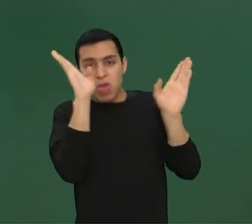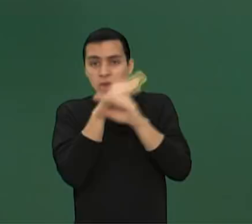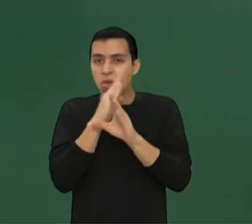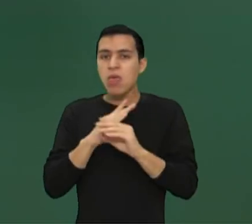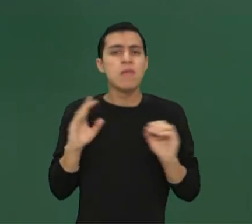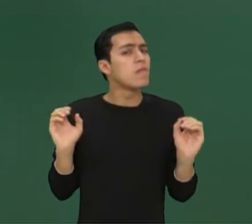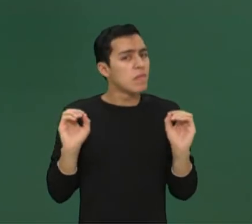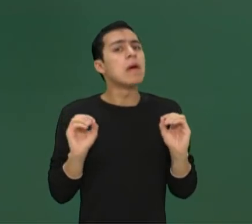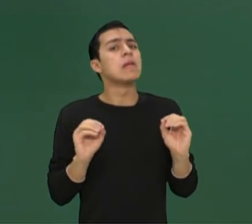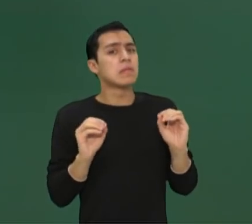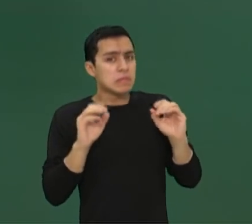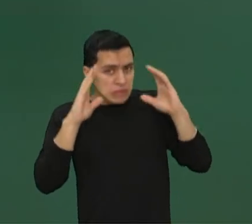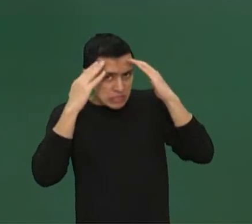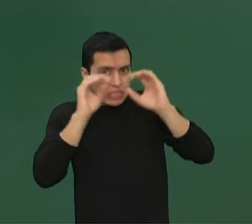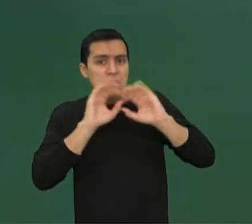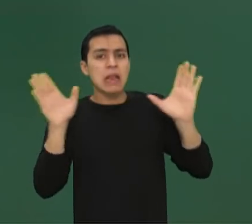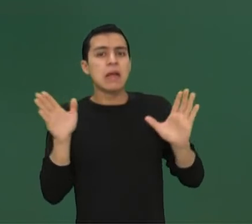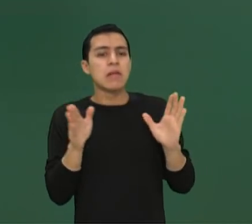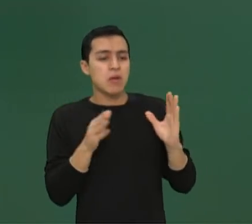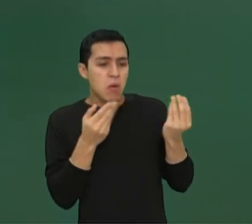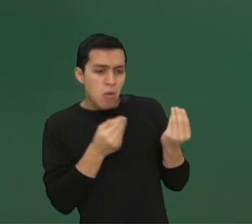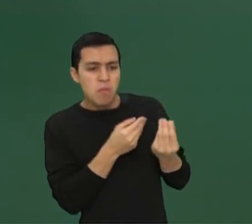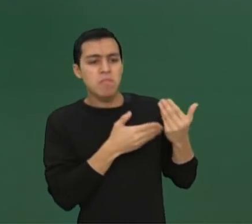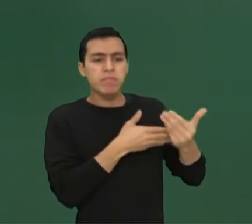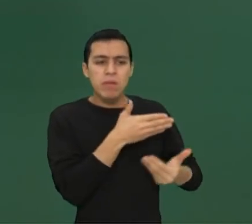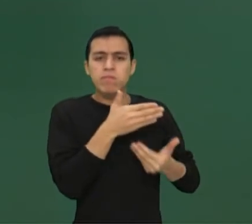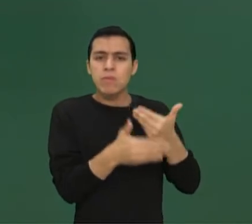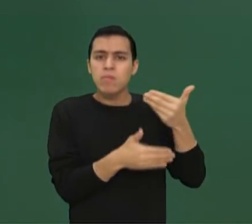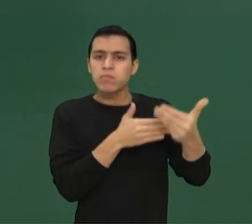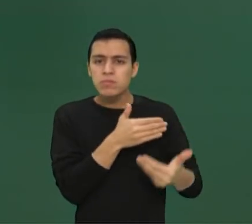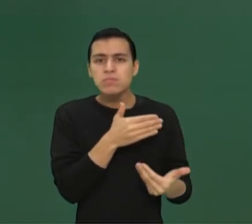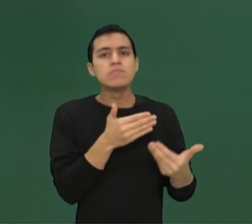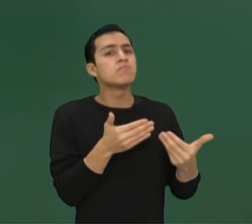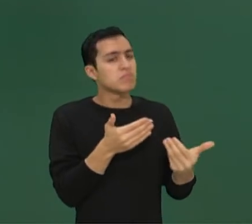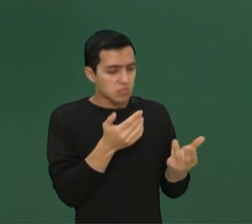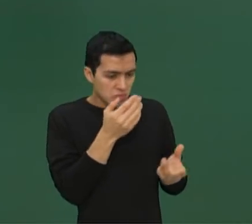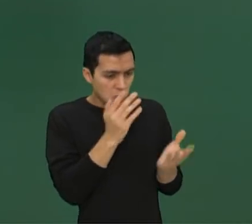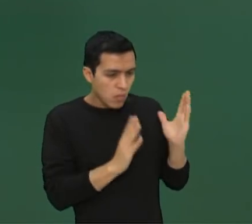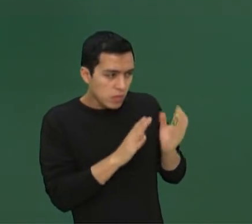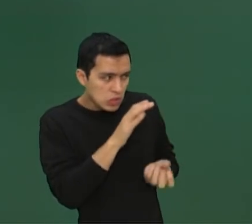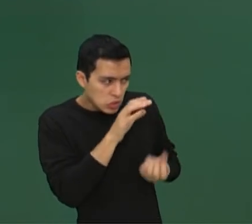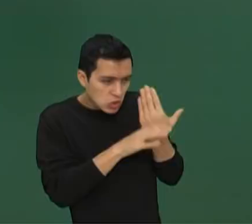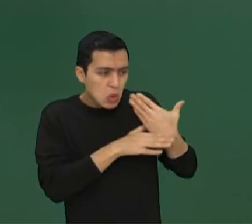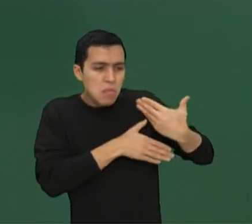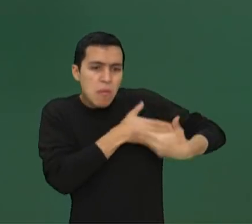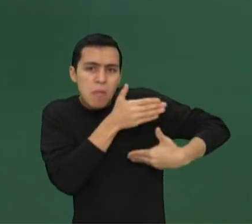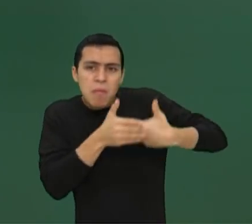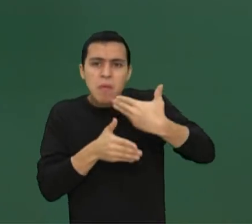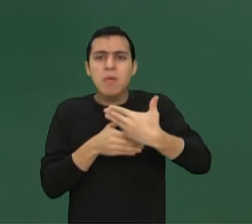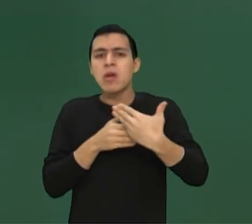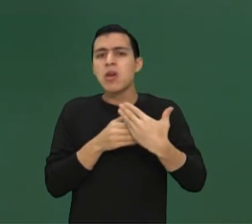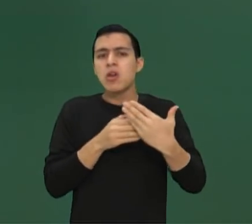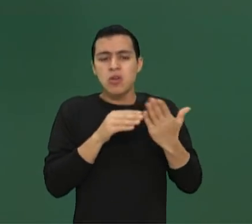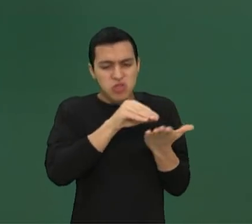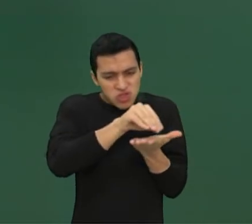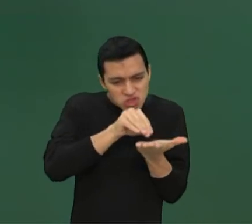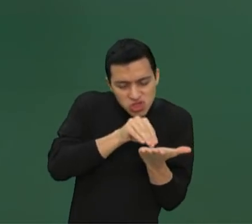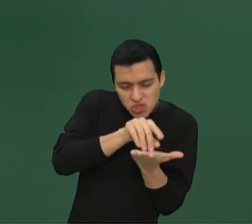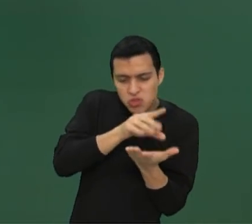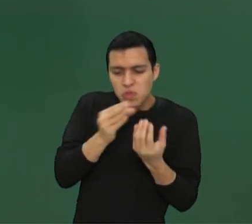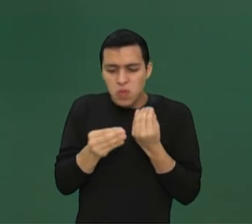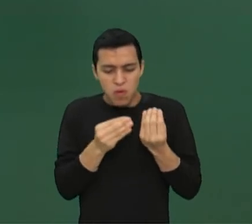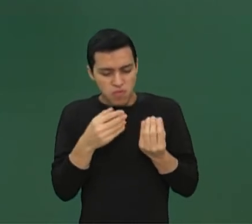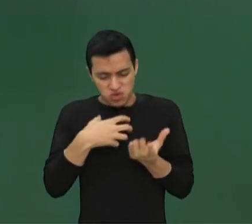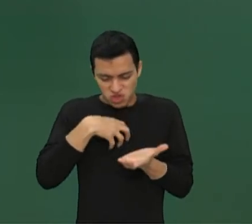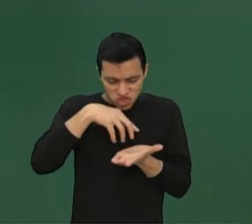né? A gente viu como eles evoluíram, né? A história, quando surgiu e como foi evoluindo, os tabuleiros, as formas das